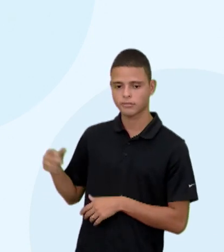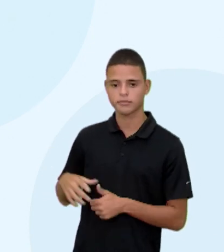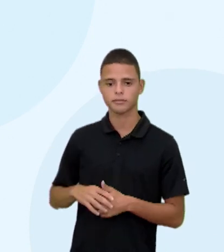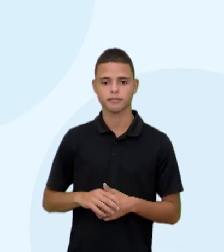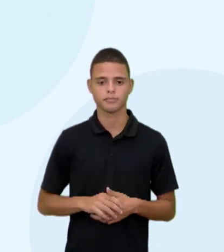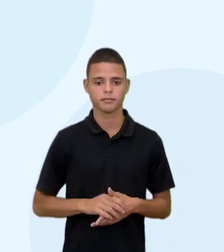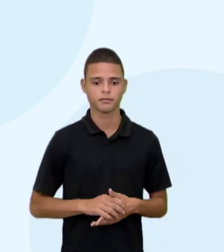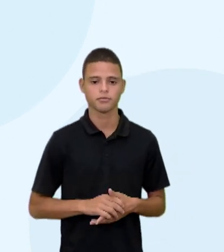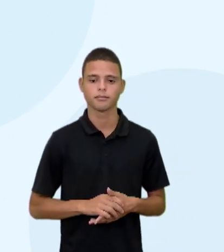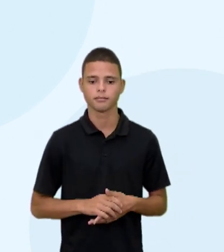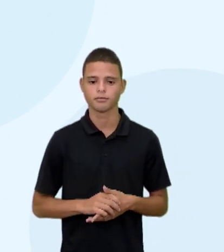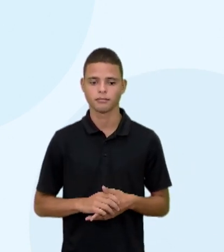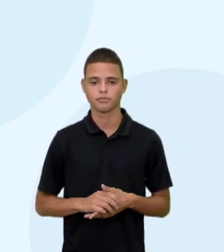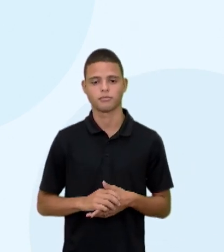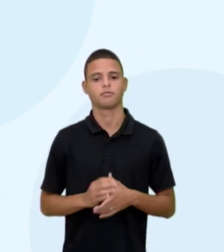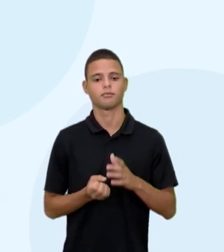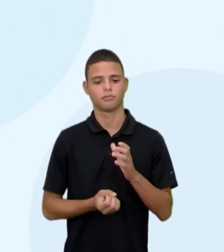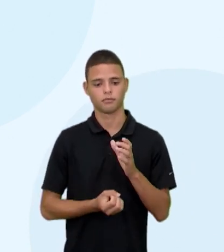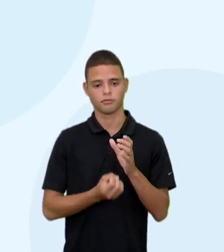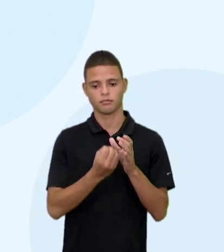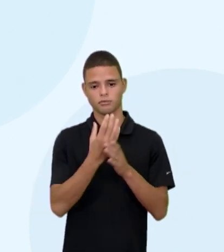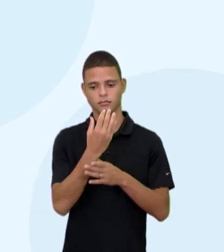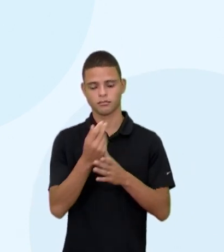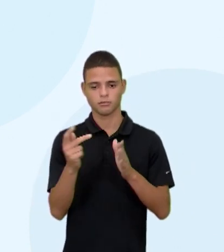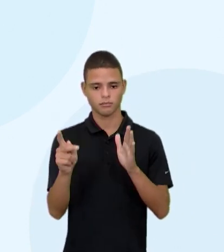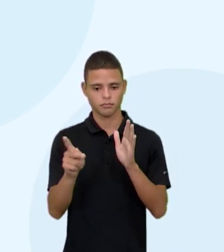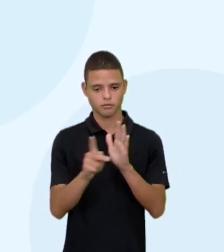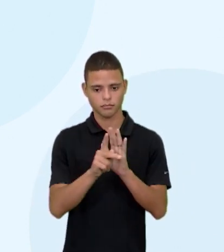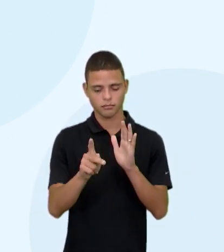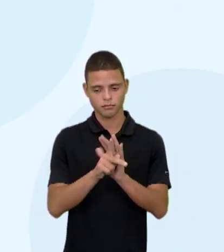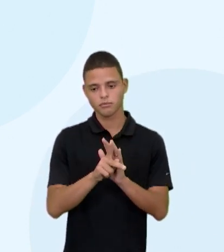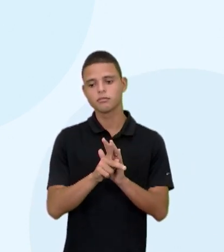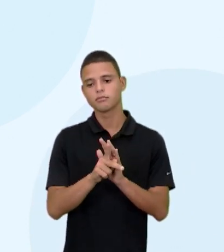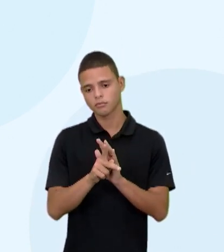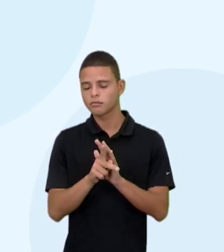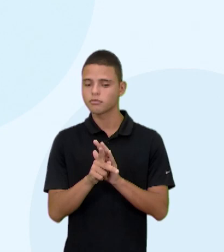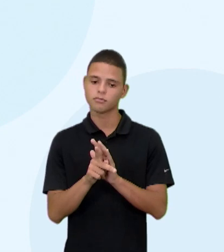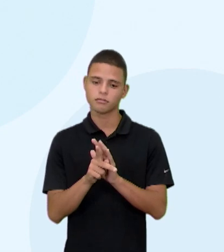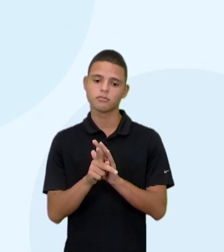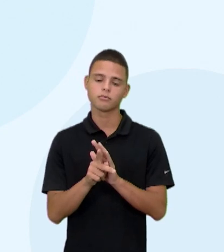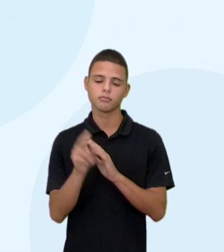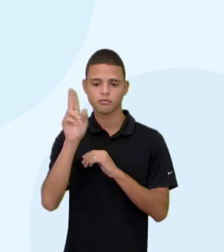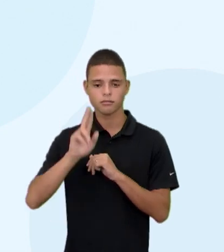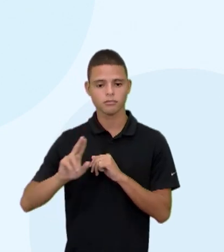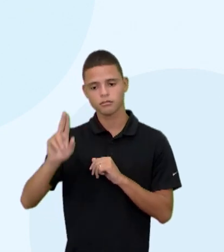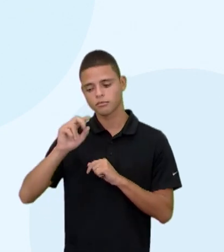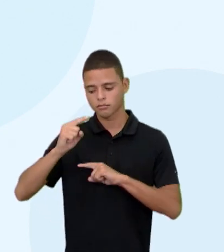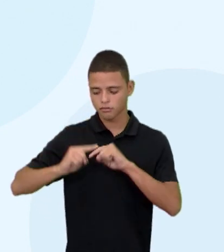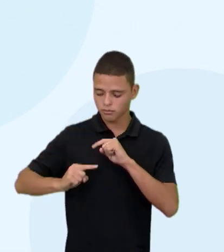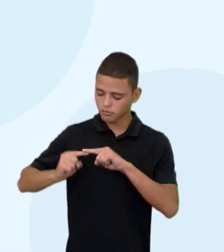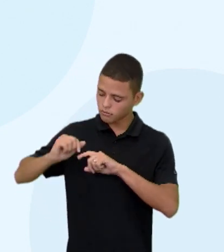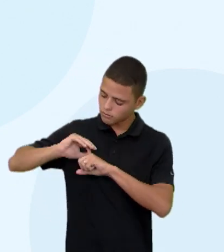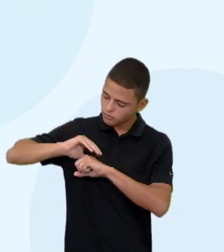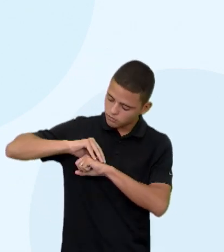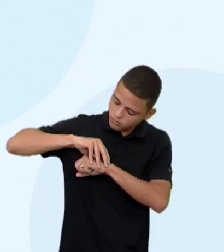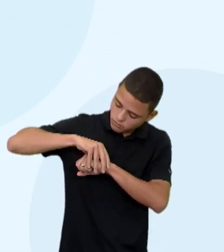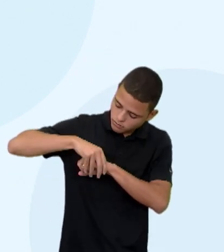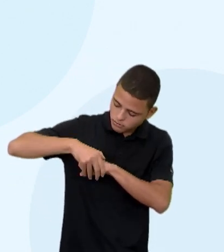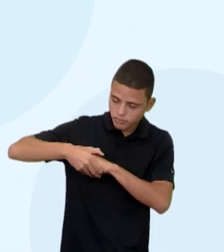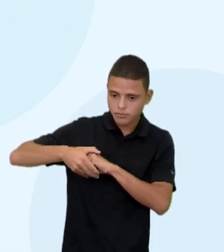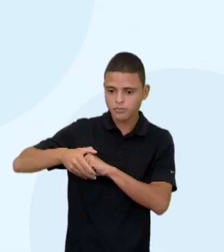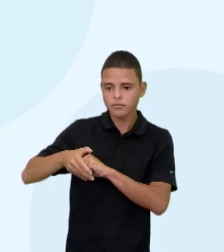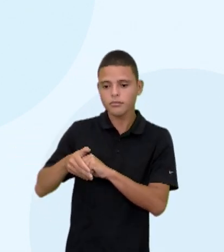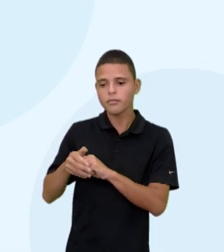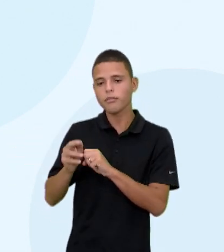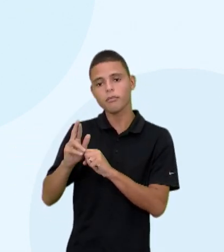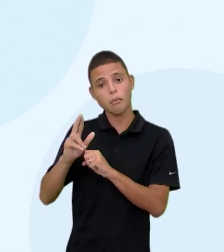plastiglomerado formado funde-se com o sedimento circundante para criar uma camada de sedimento composicionalmente